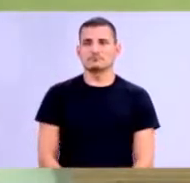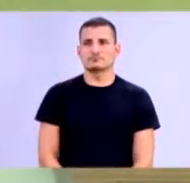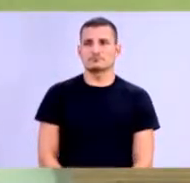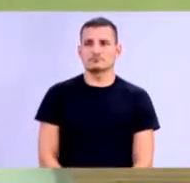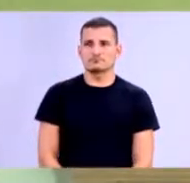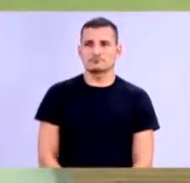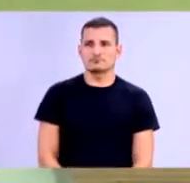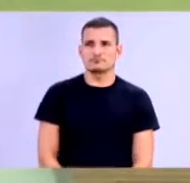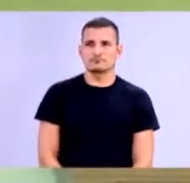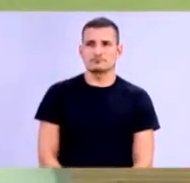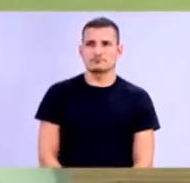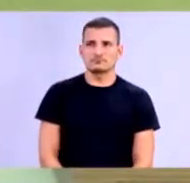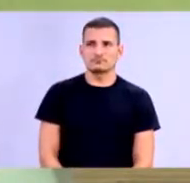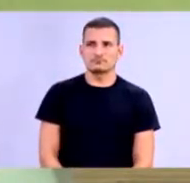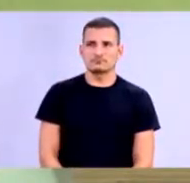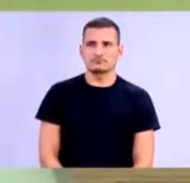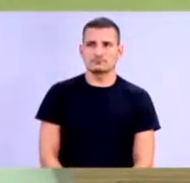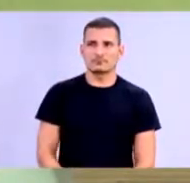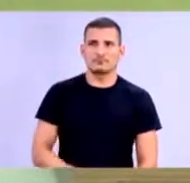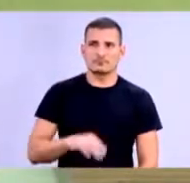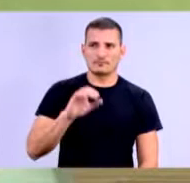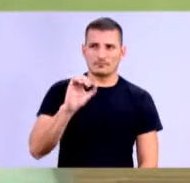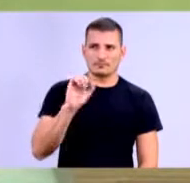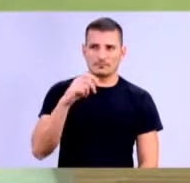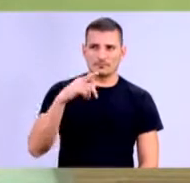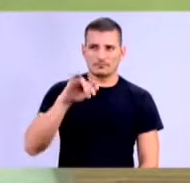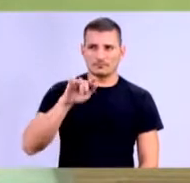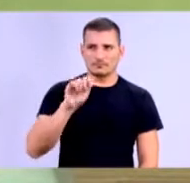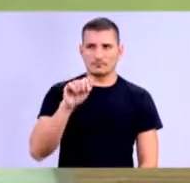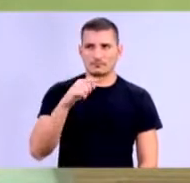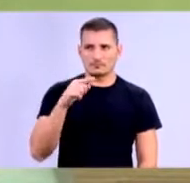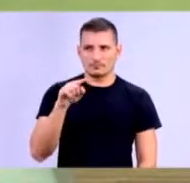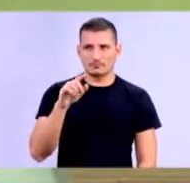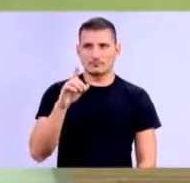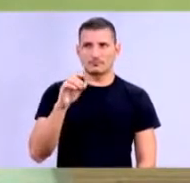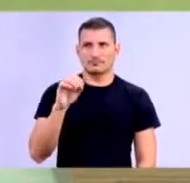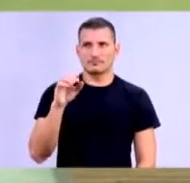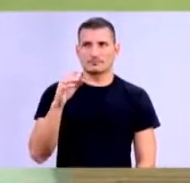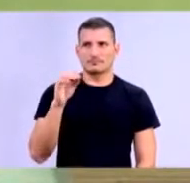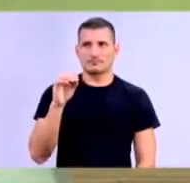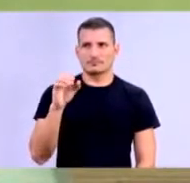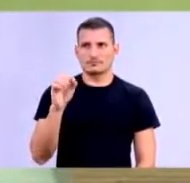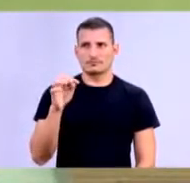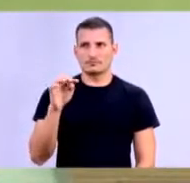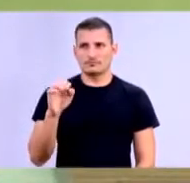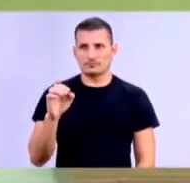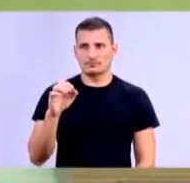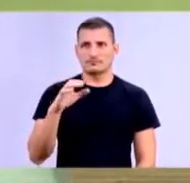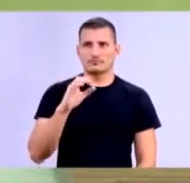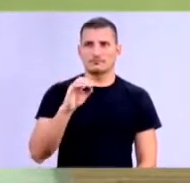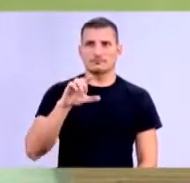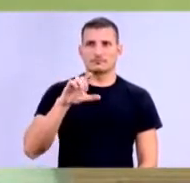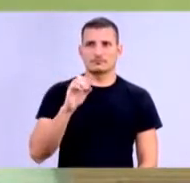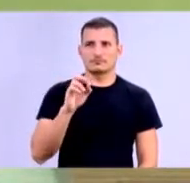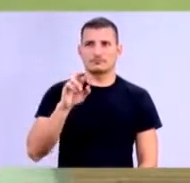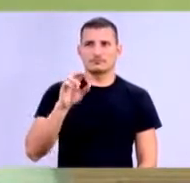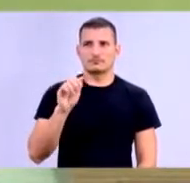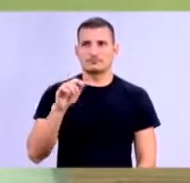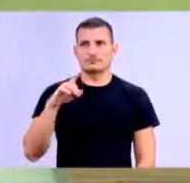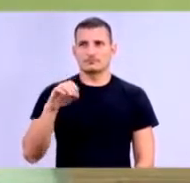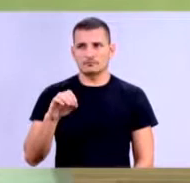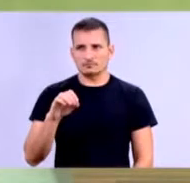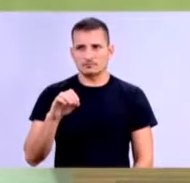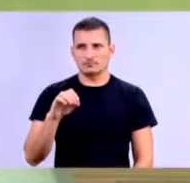Também lá de Espigão do Oeste. Nós temos de Colorado, a aluna